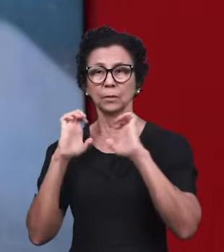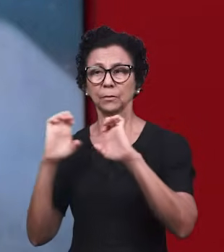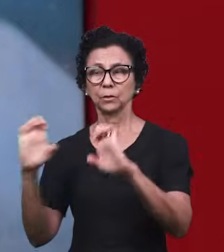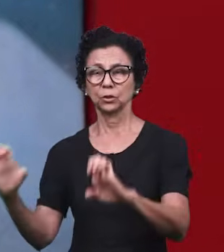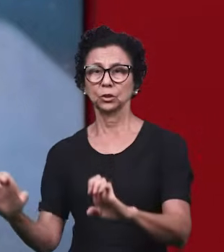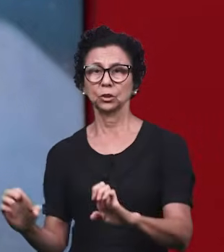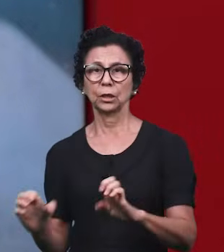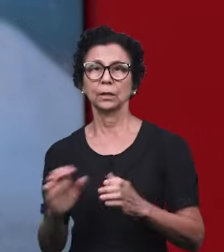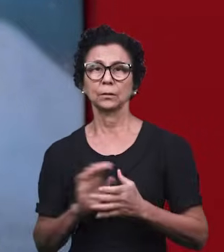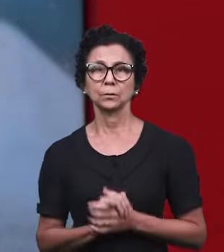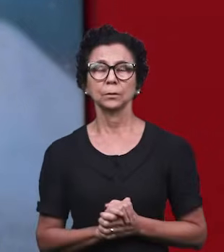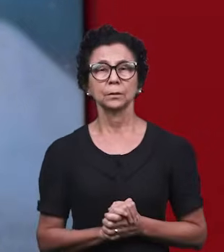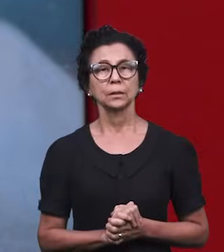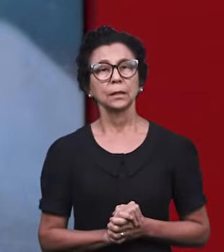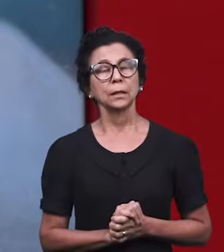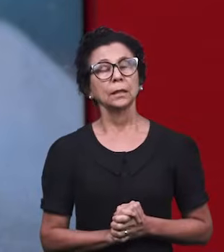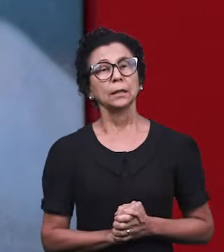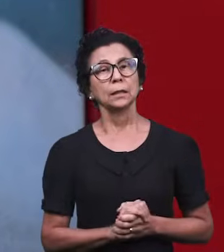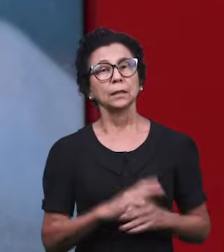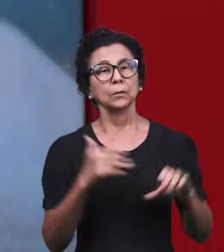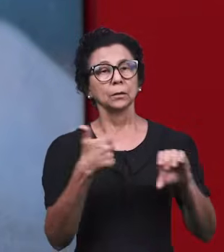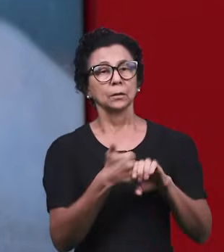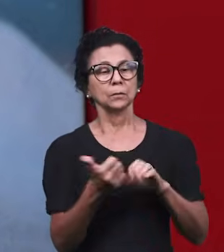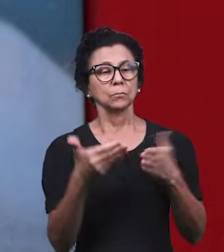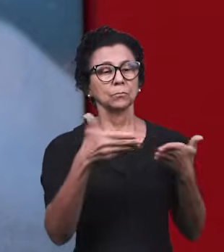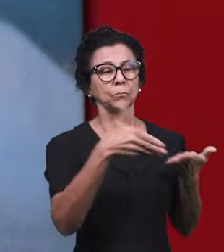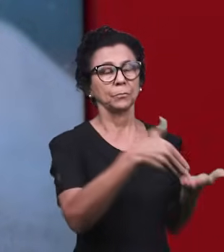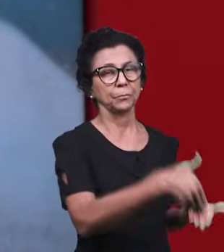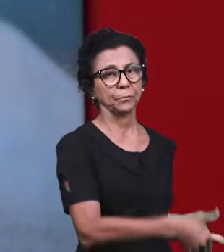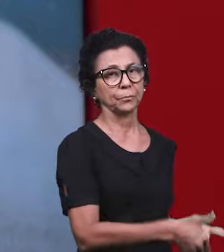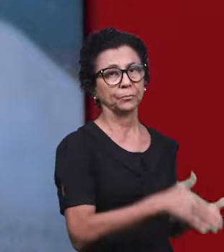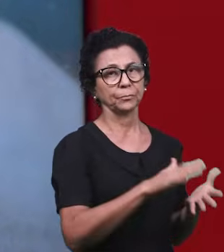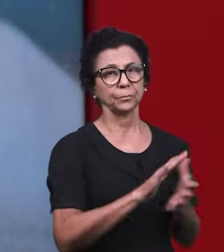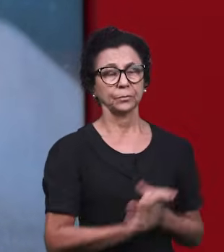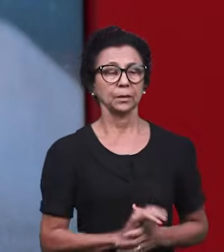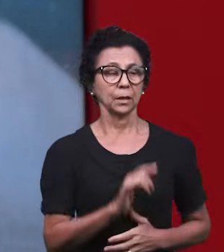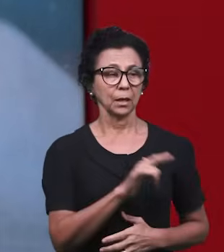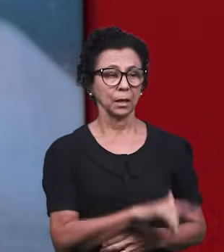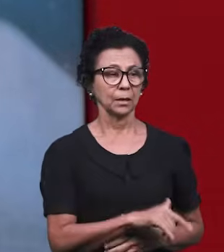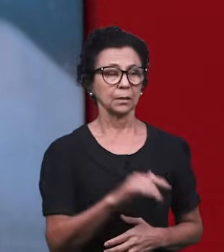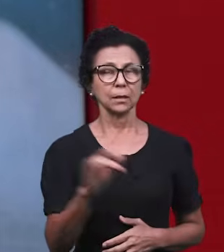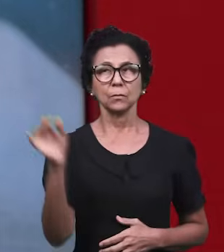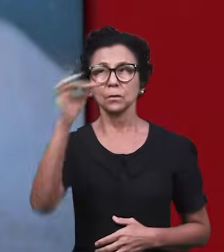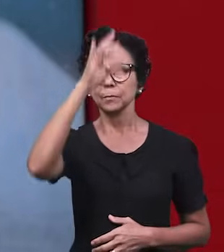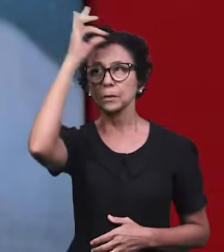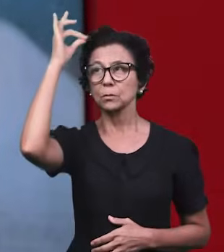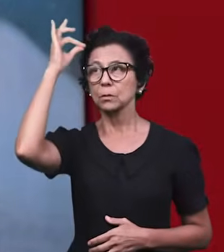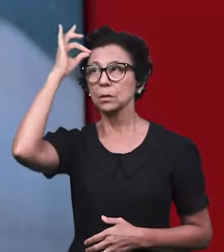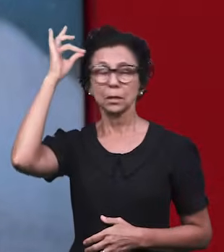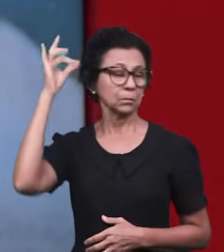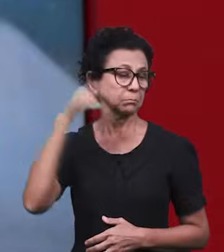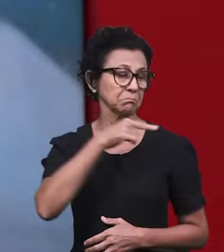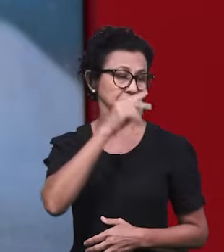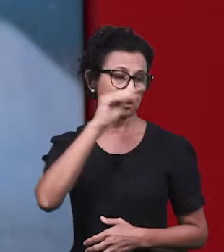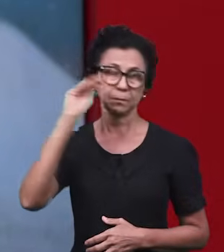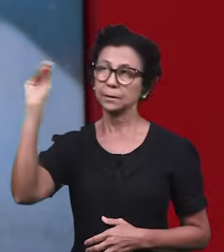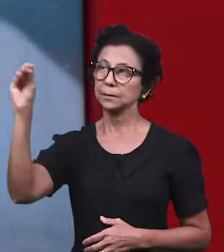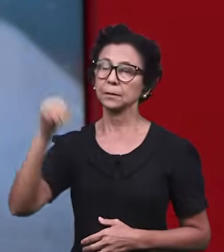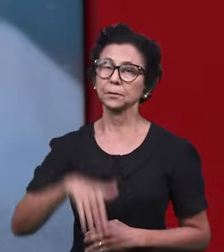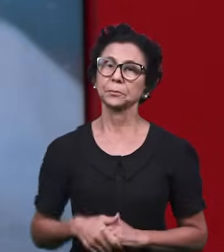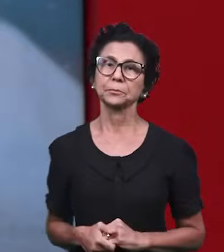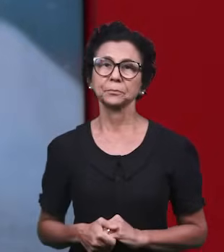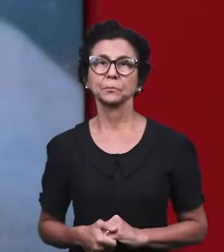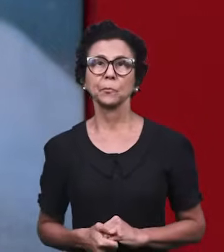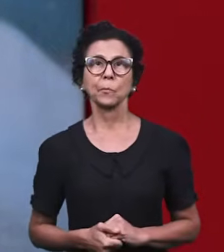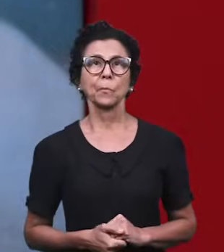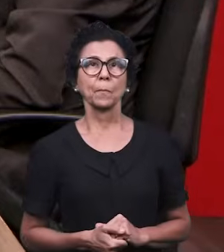cristianismo no tópico o alijamento do Espírito Santo, ou seja, a exclusão do Espírito Santo. Nós estamos aqui com o pastor